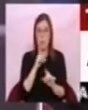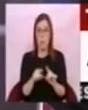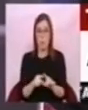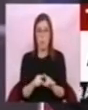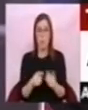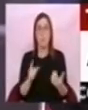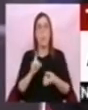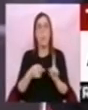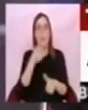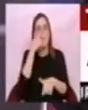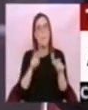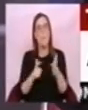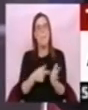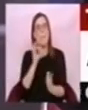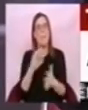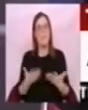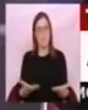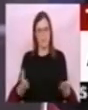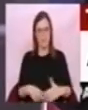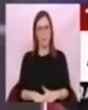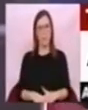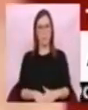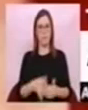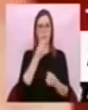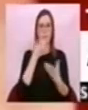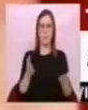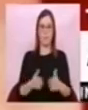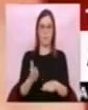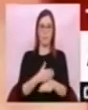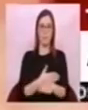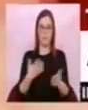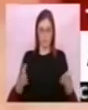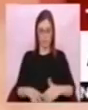suficiente? Do que é que estas pessoas precisam neste momento? Muito bem. Antes de mais,